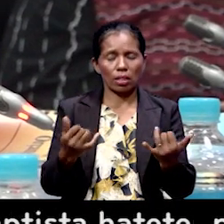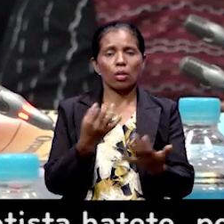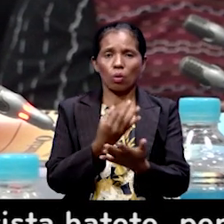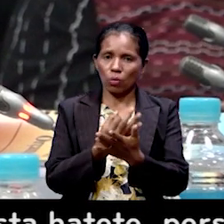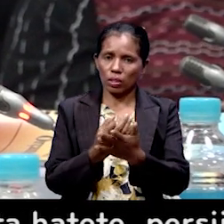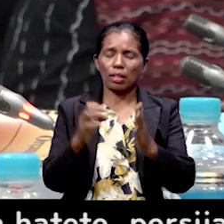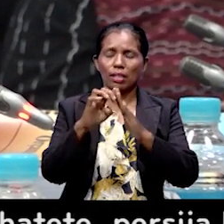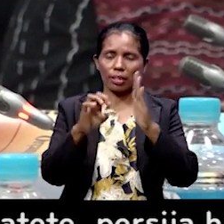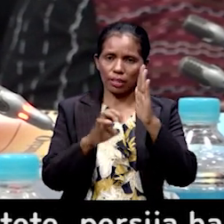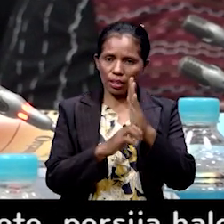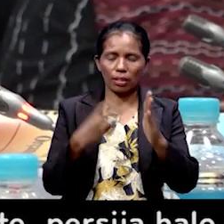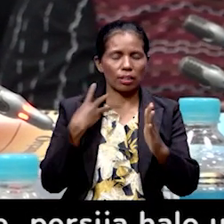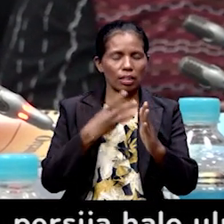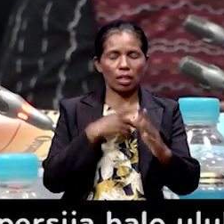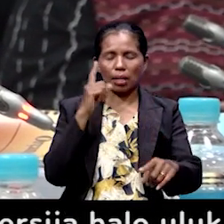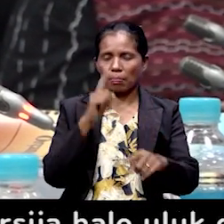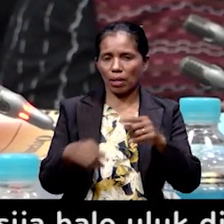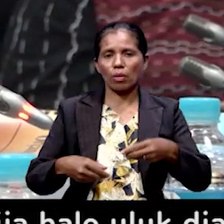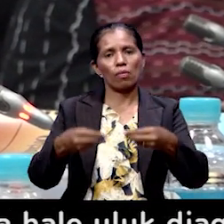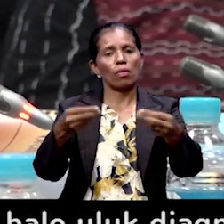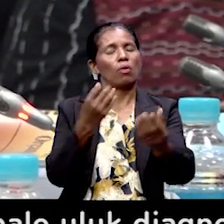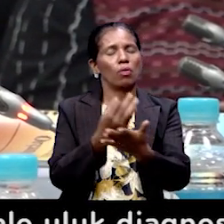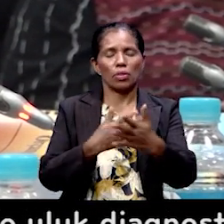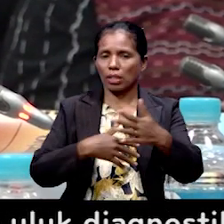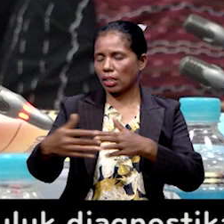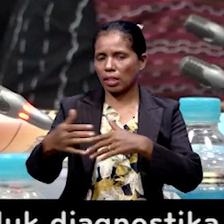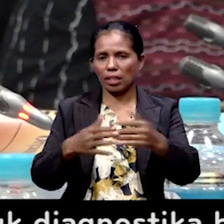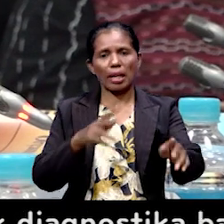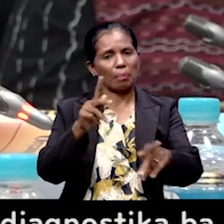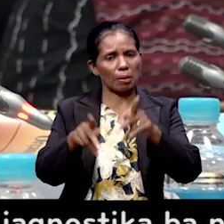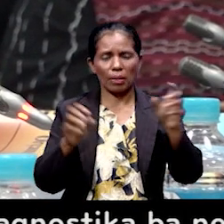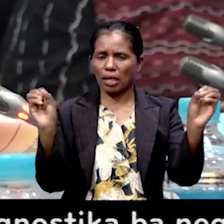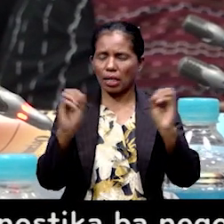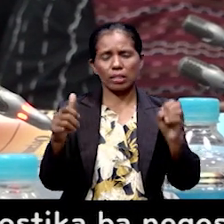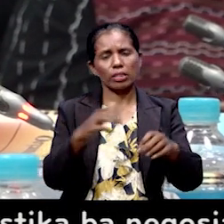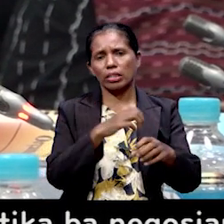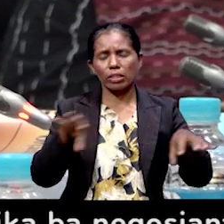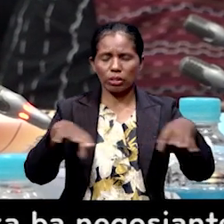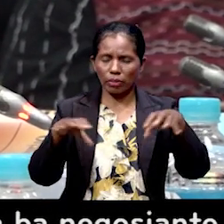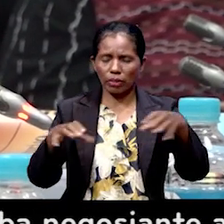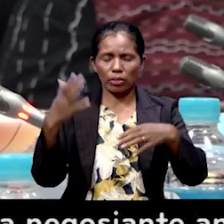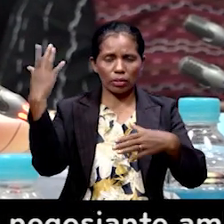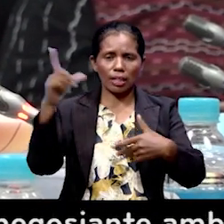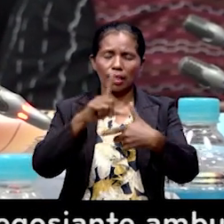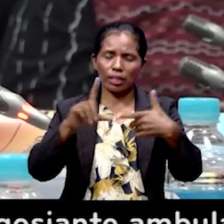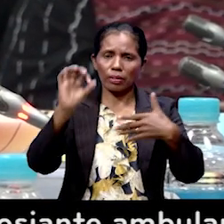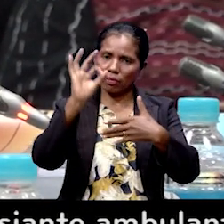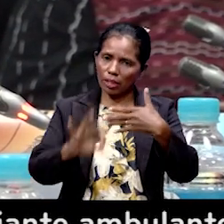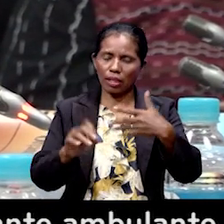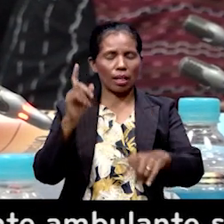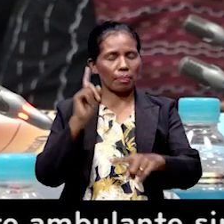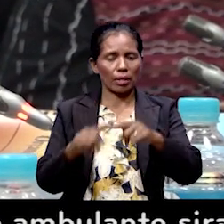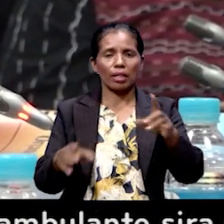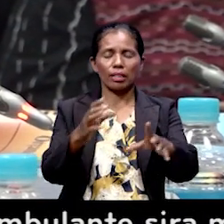Estados Unidos e talabele lekar os Estados Arbiru. Portanto, é maneve que lá serviço e a linha da frente, nia lá merece si muito né.